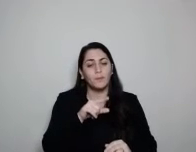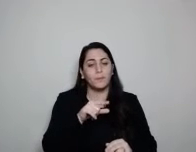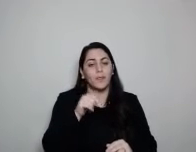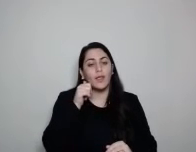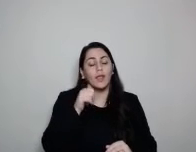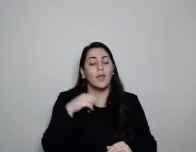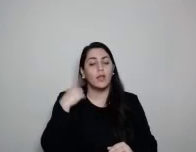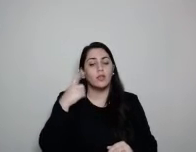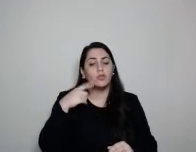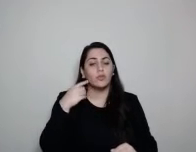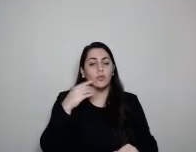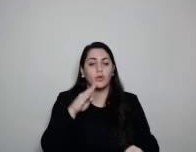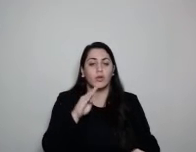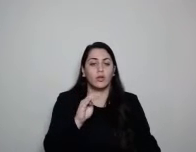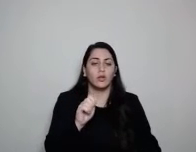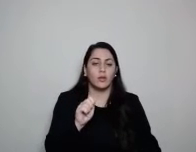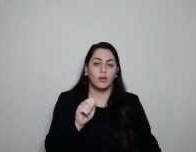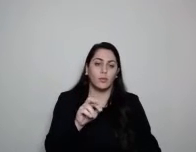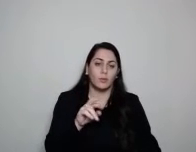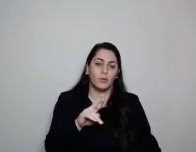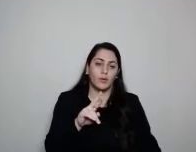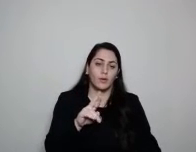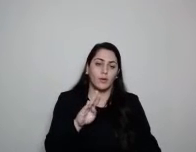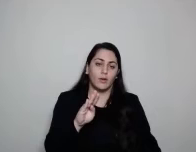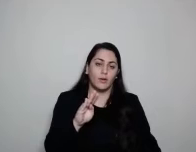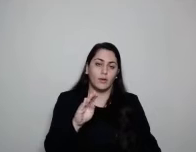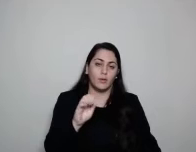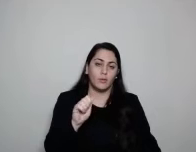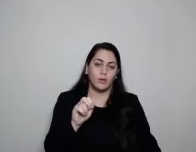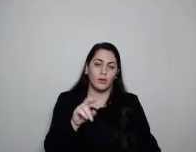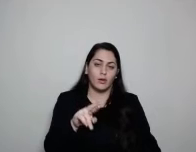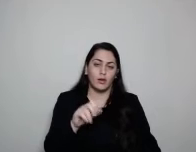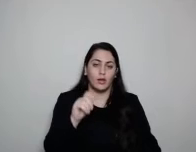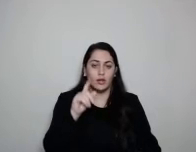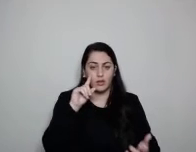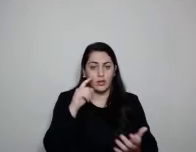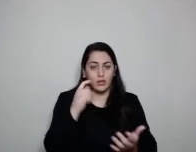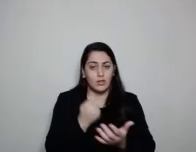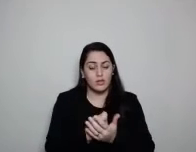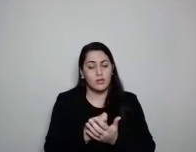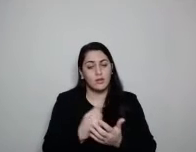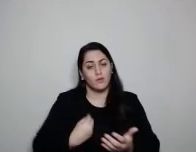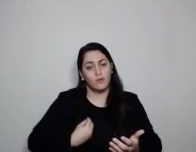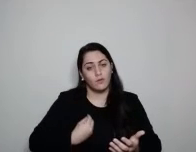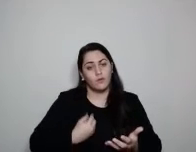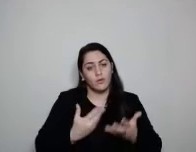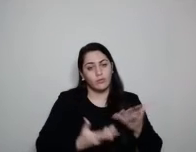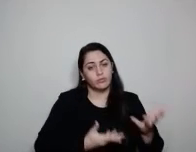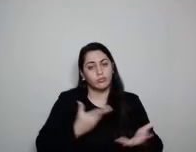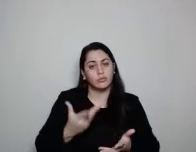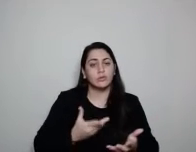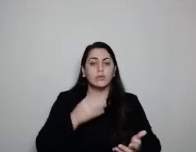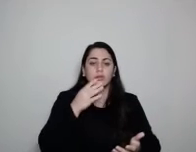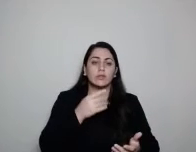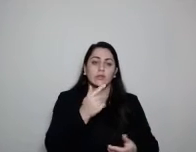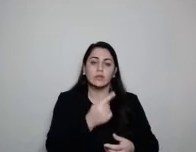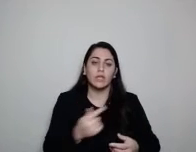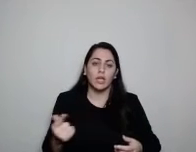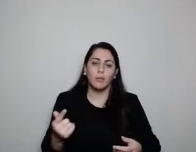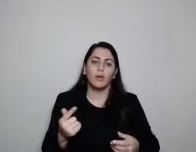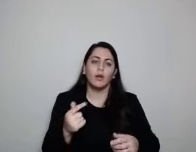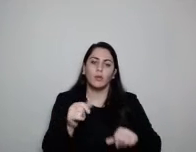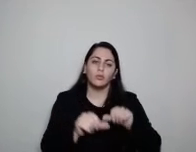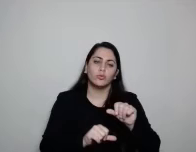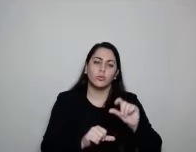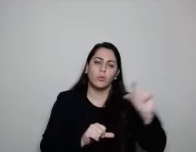acordo extrajudicial a guarda compartilhada e as regras de convivência em semanas alternadas. Então, assim que houve a separação fática, o casal